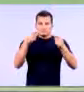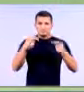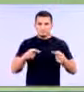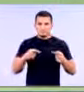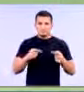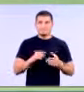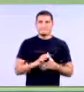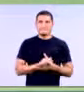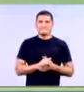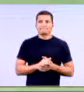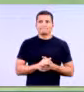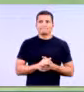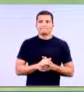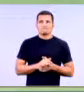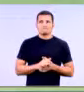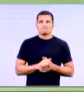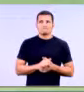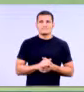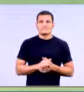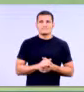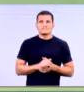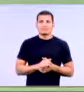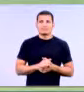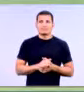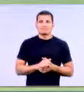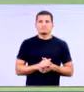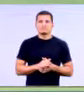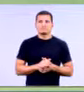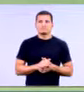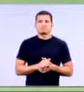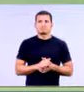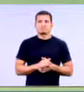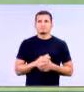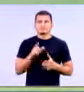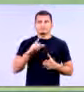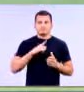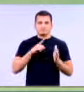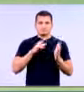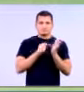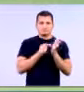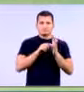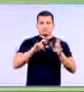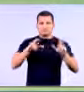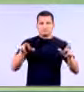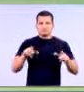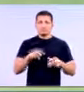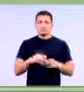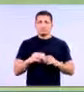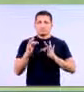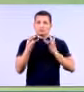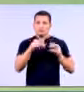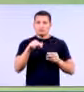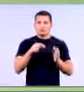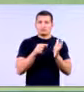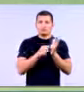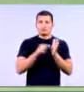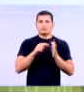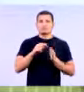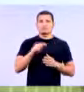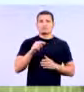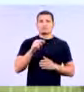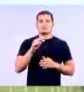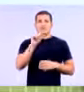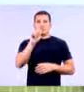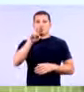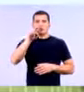a diferença básica sobre essas ferramentas. E todas elas são ferramentas do ambiente virtual.